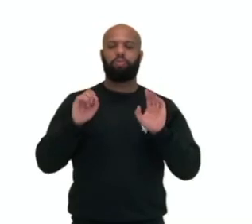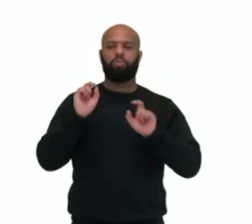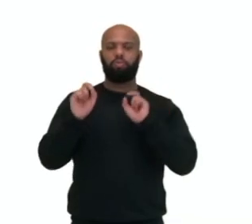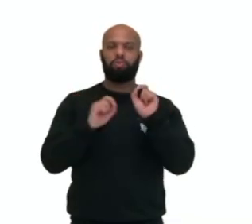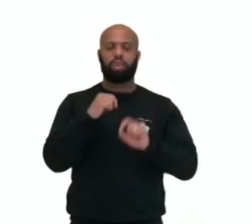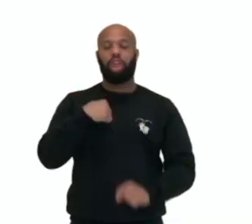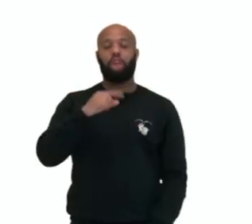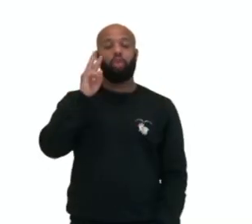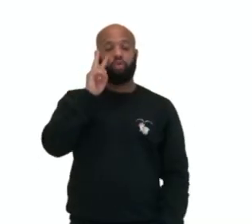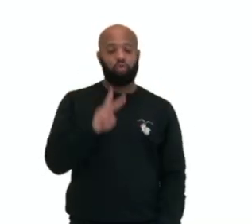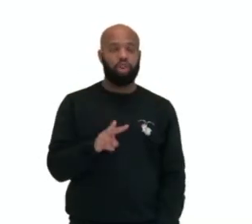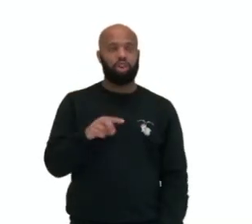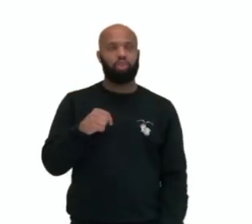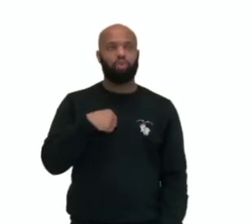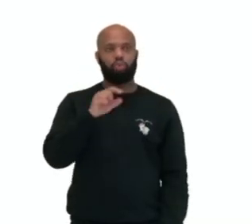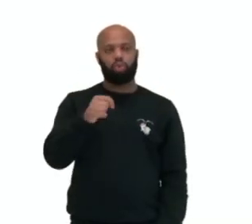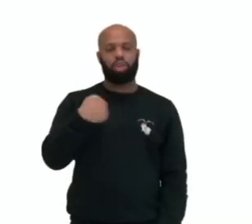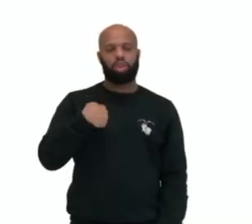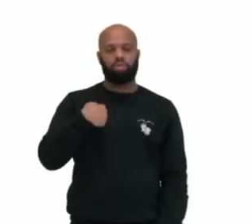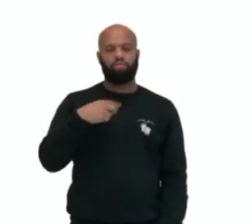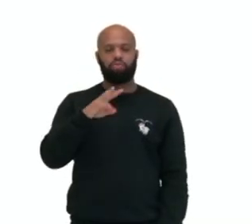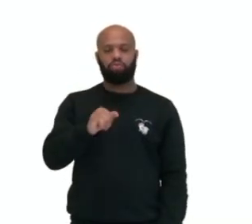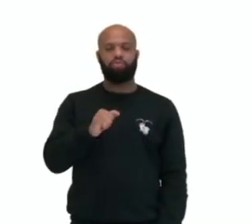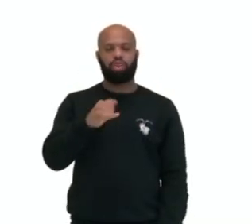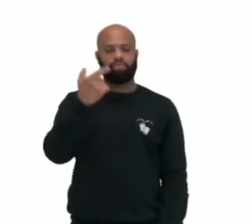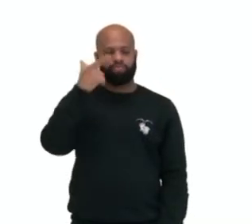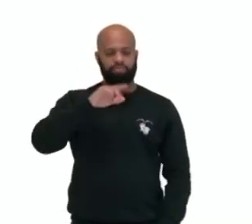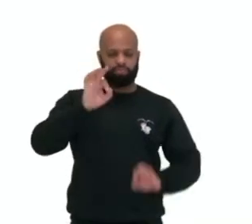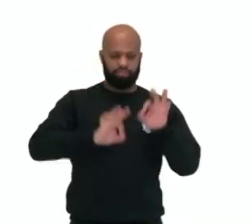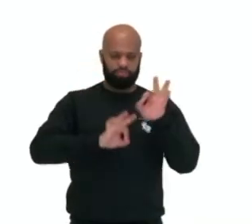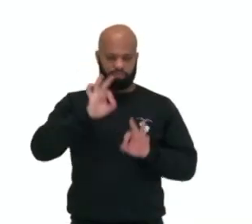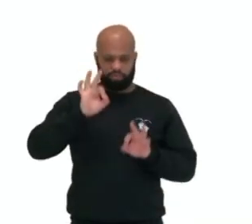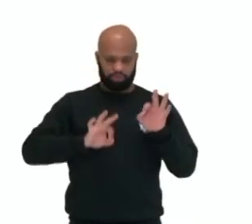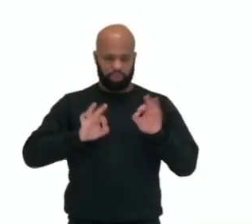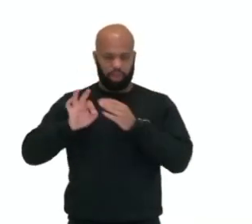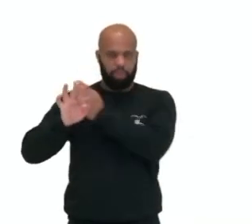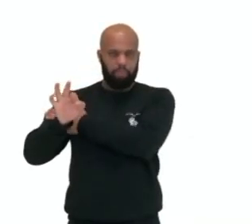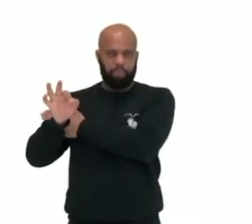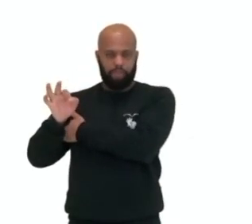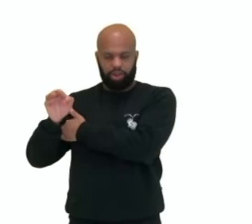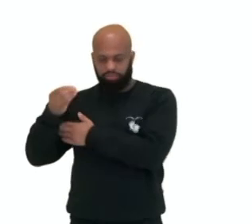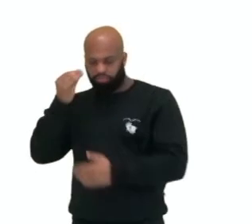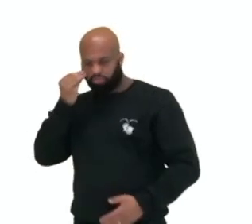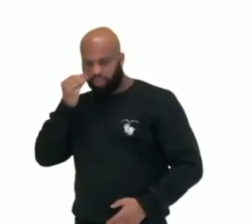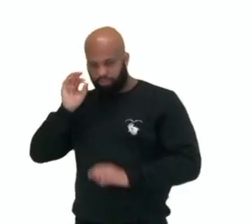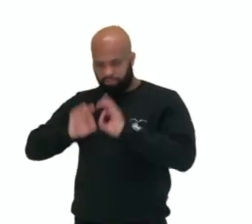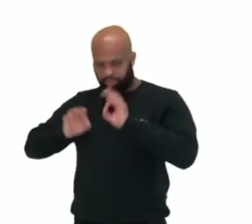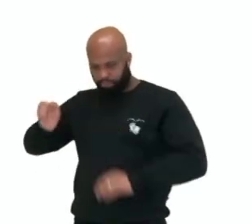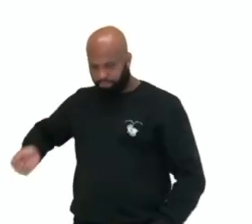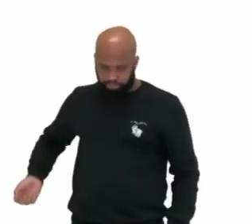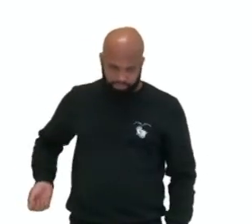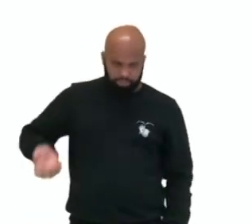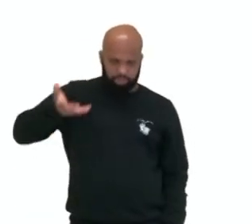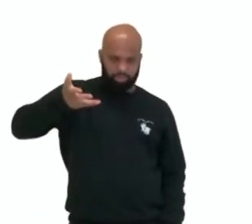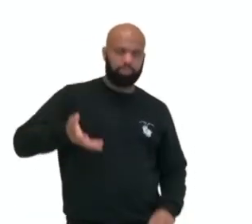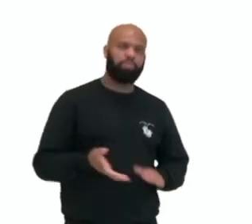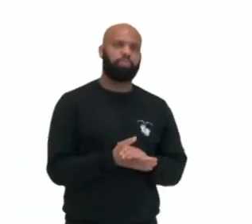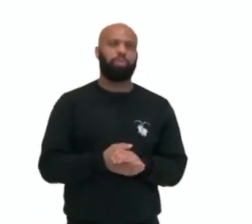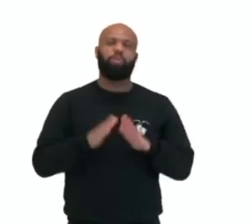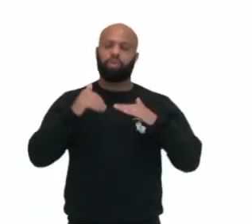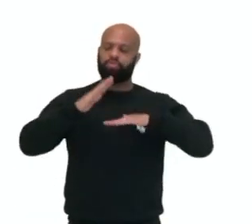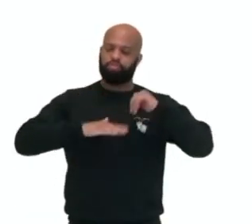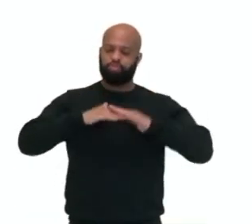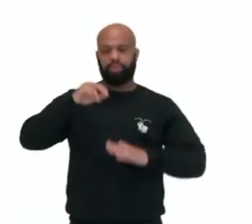estou vendo é o que eu vou calibrar no meu braço para lançar a bola, certo? A habilidade